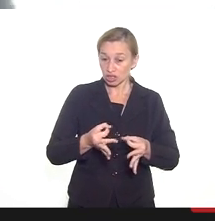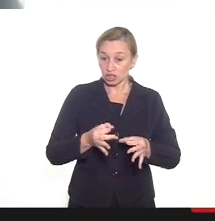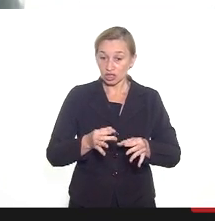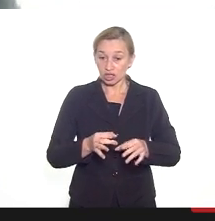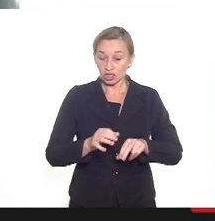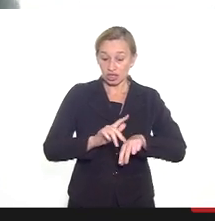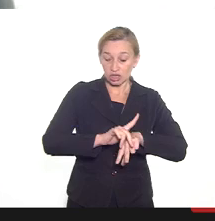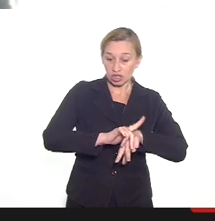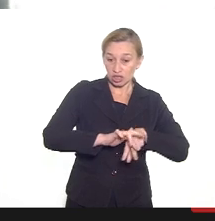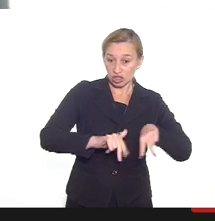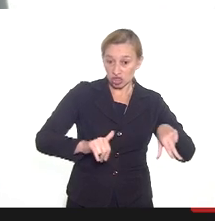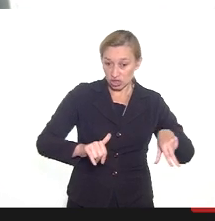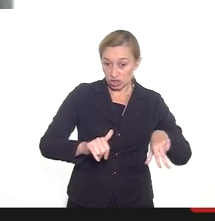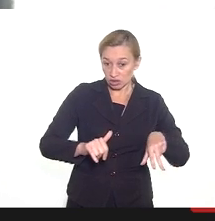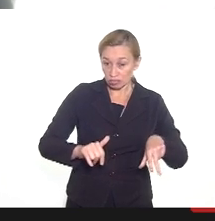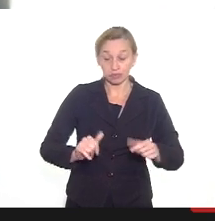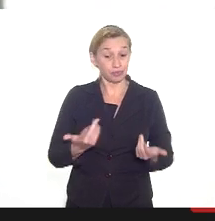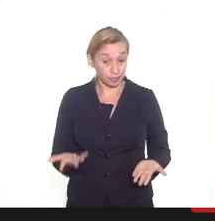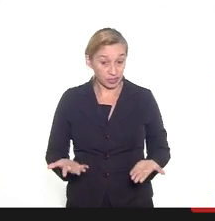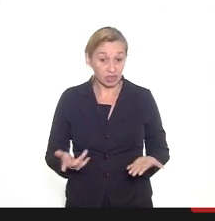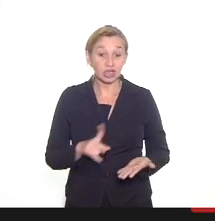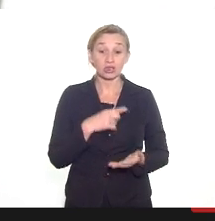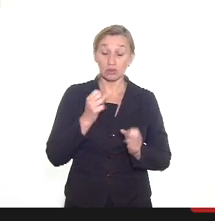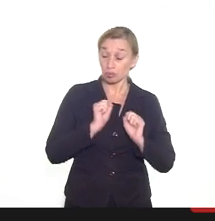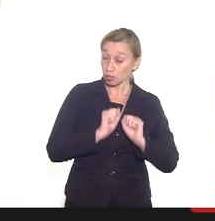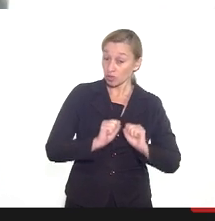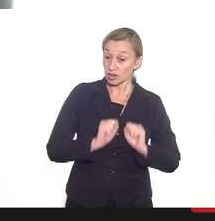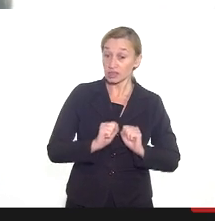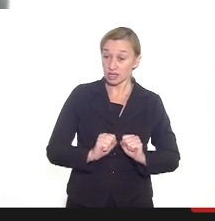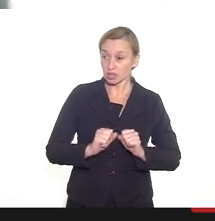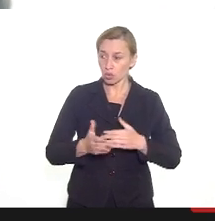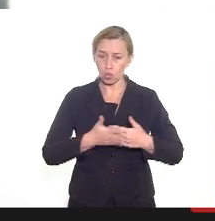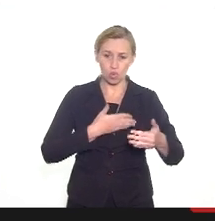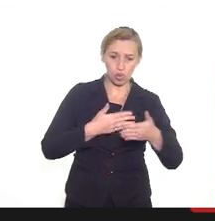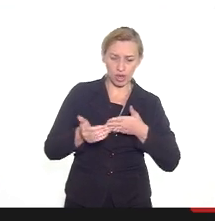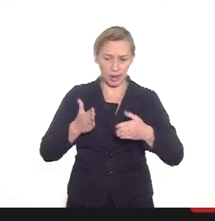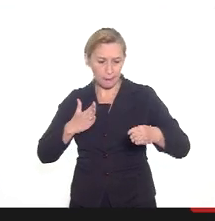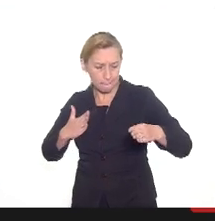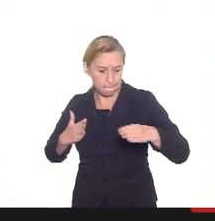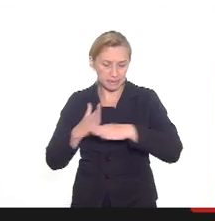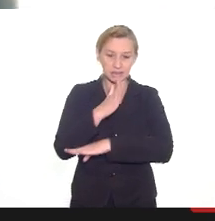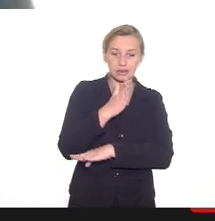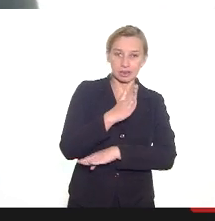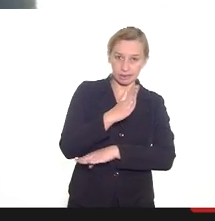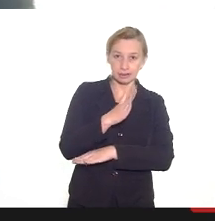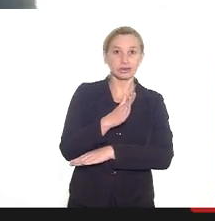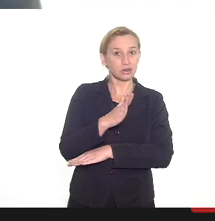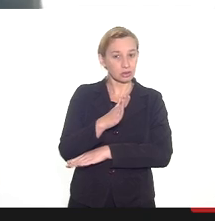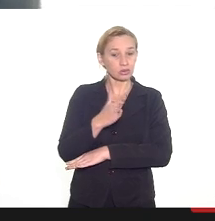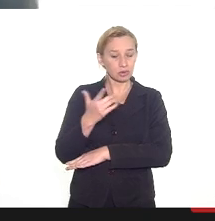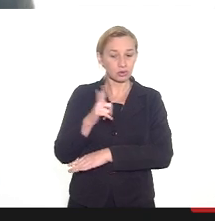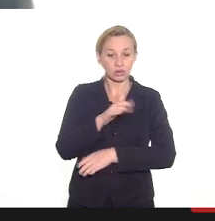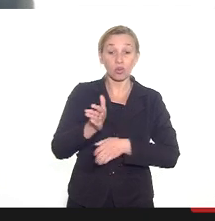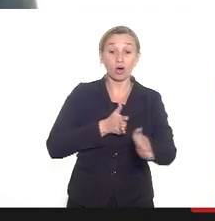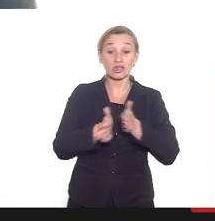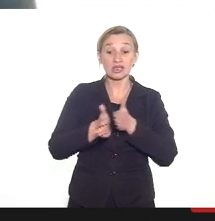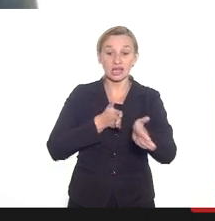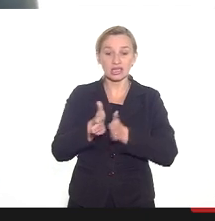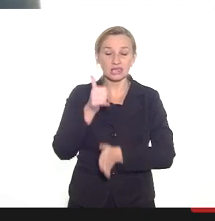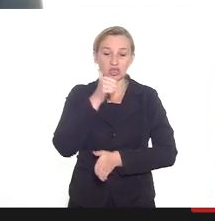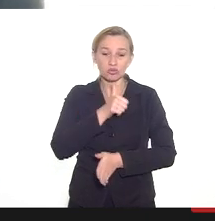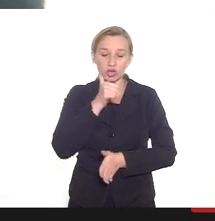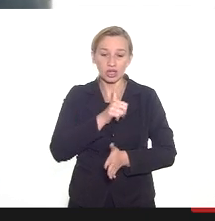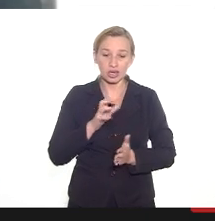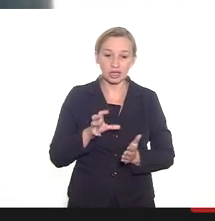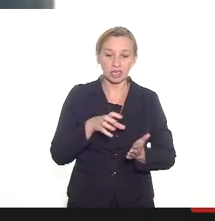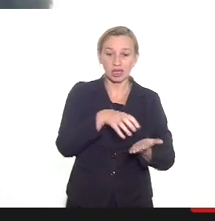e de raça, né? Para que a gente possa afastar definitivamente qualquer barreira ao acesso das mulheres ao sistema